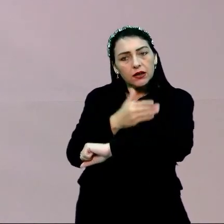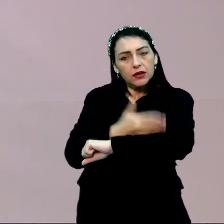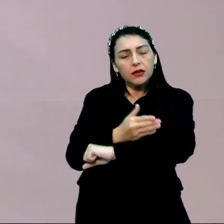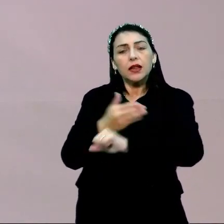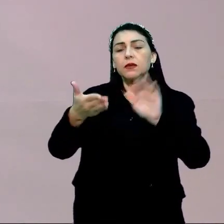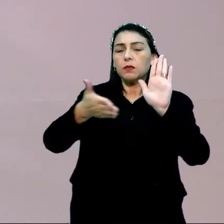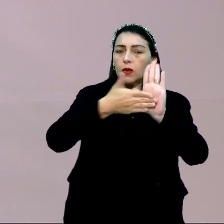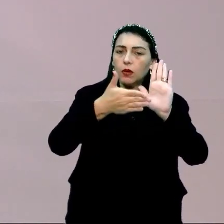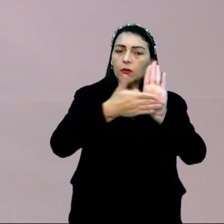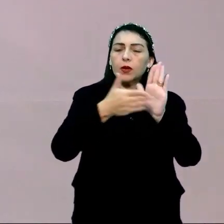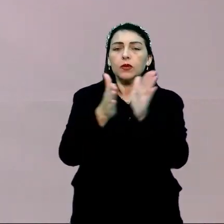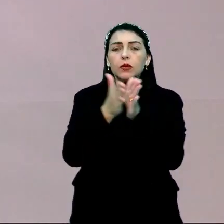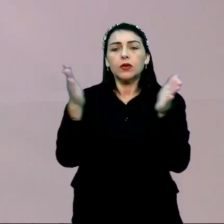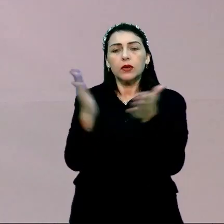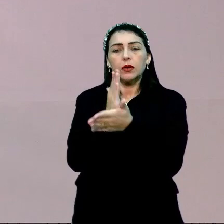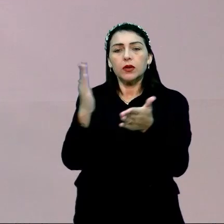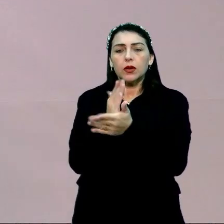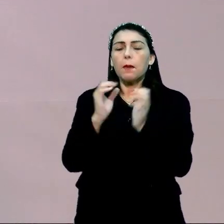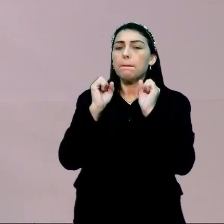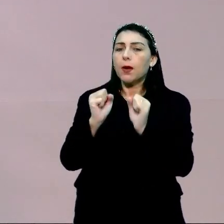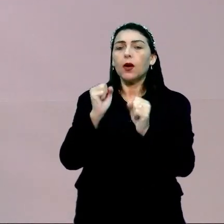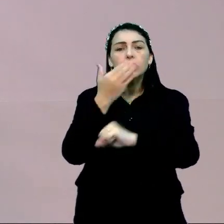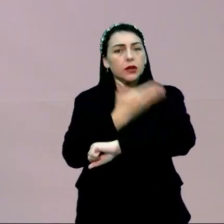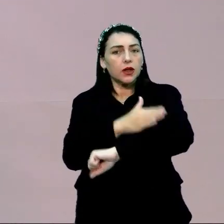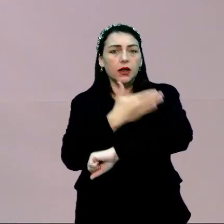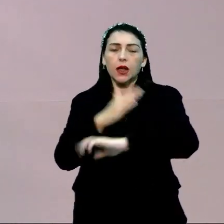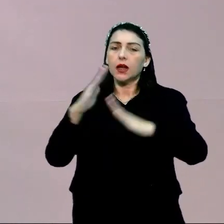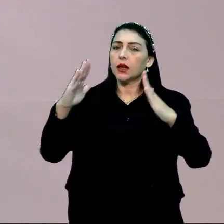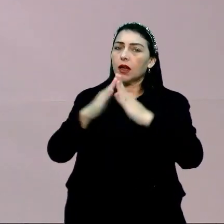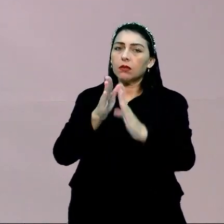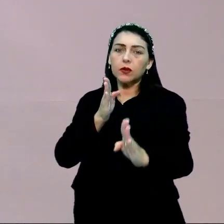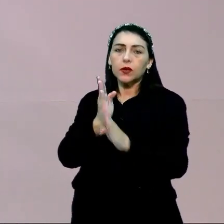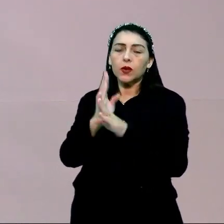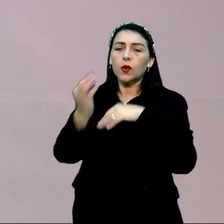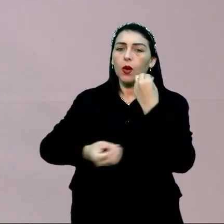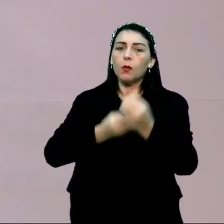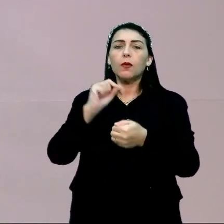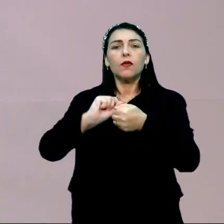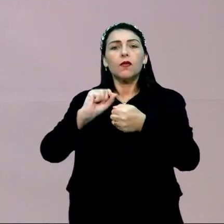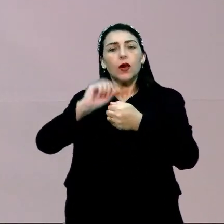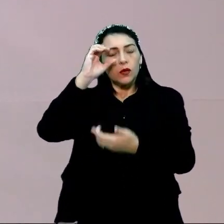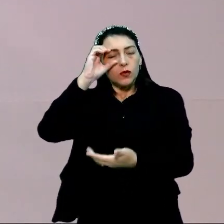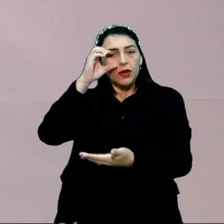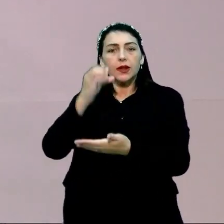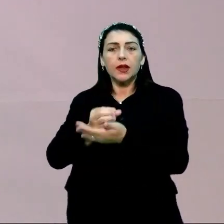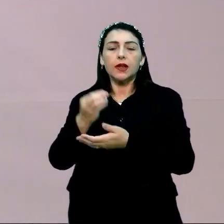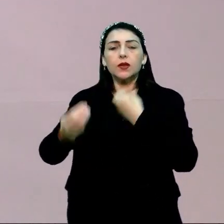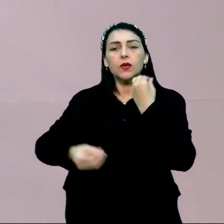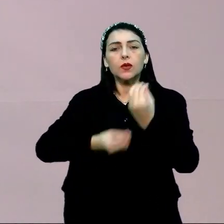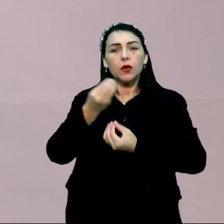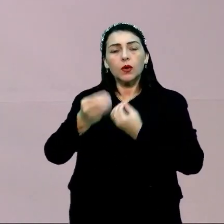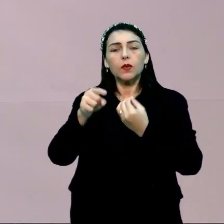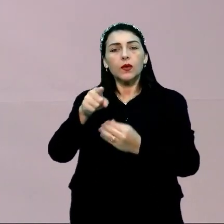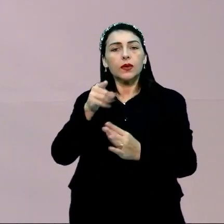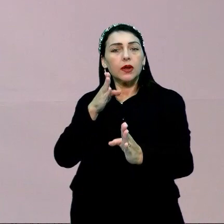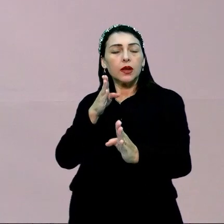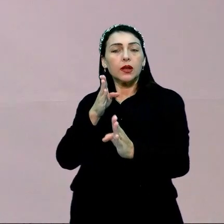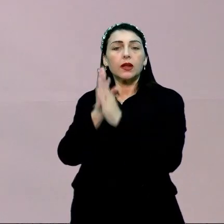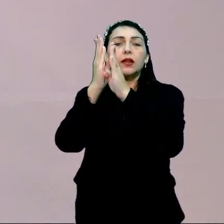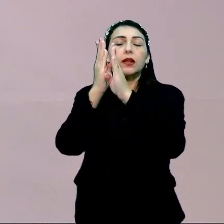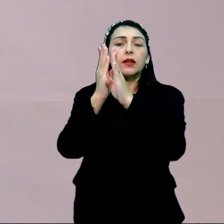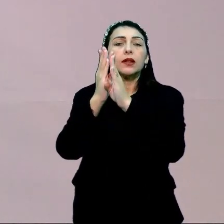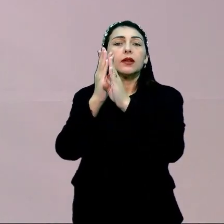das propostas do nosso livro, pode treinar em casa para descobrir como é que faz uma tese, como é que você